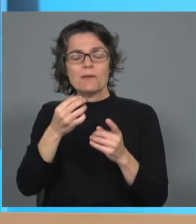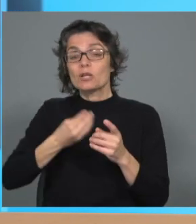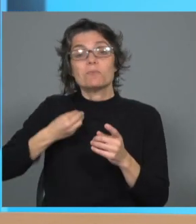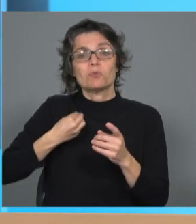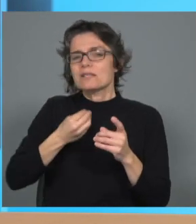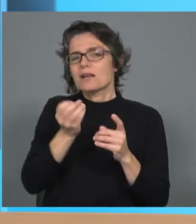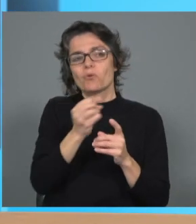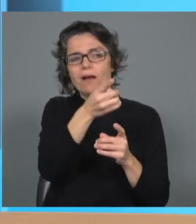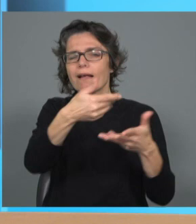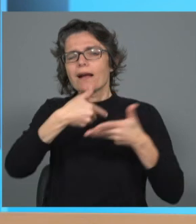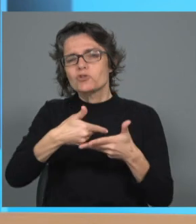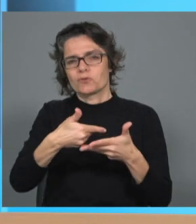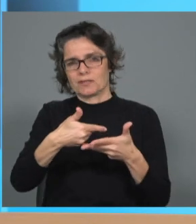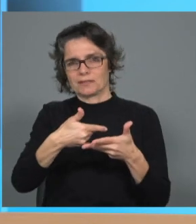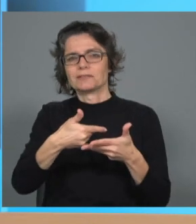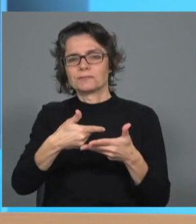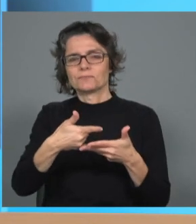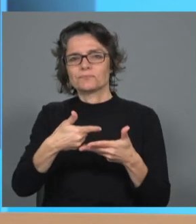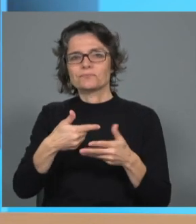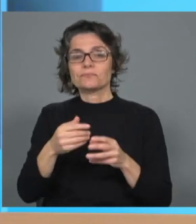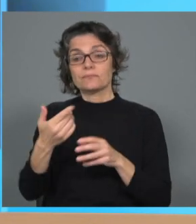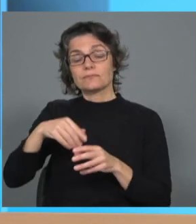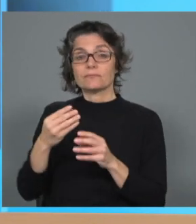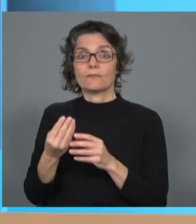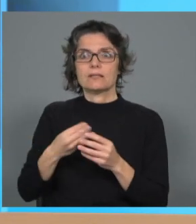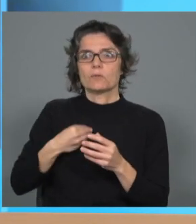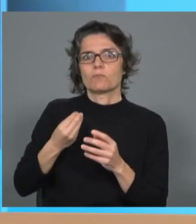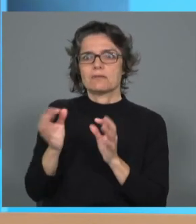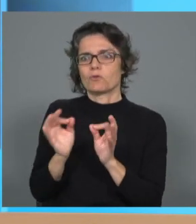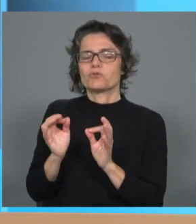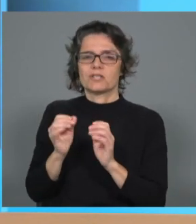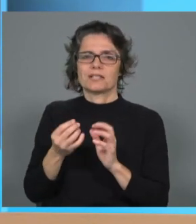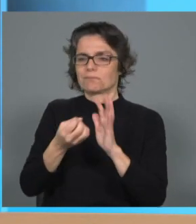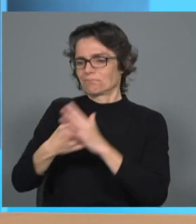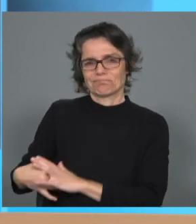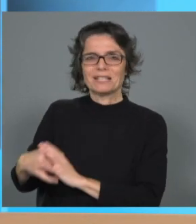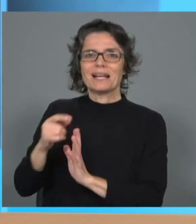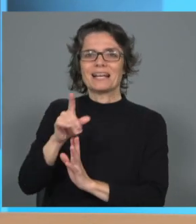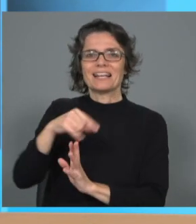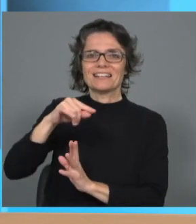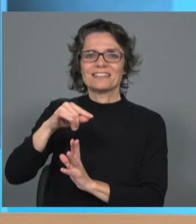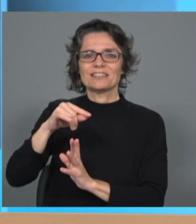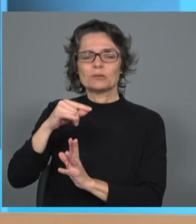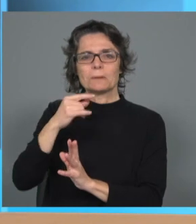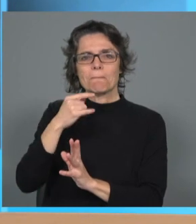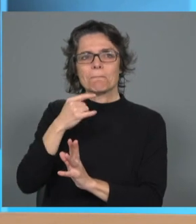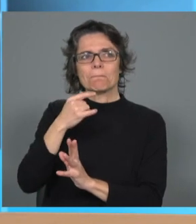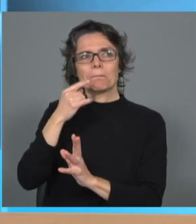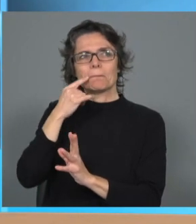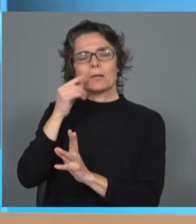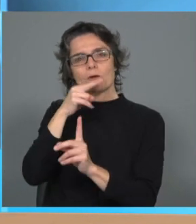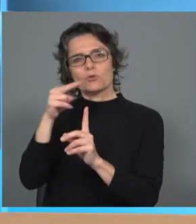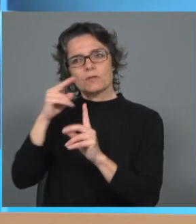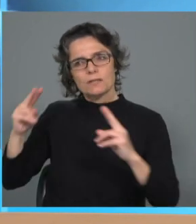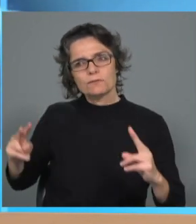preocupação logística, porque ela estava garantida, e passámos a olhar para aquele encontro, para aquela relação